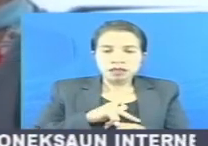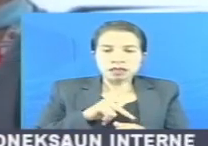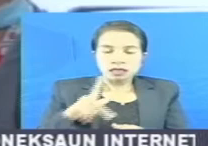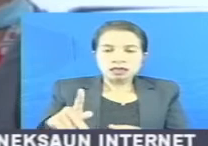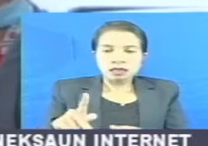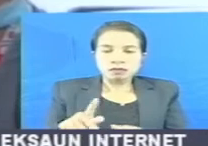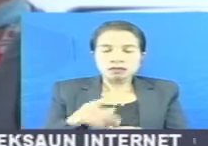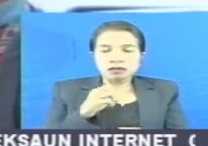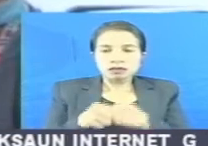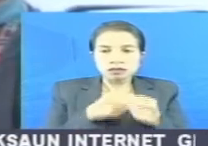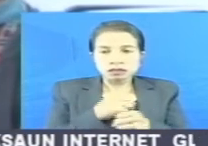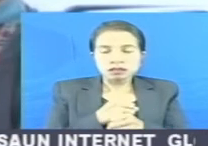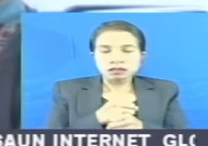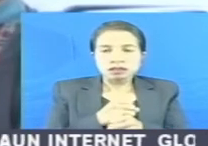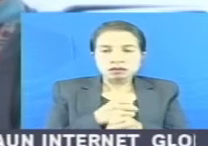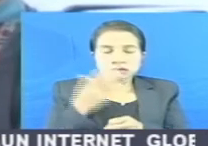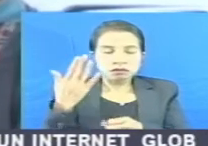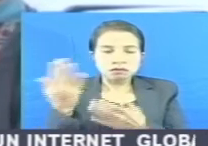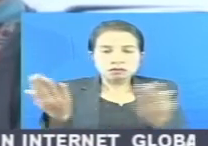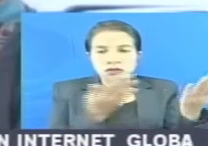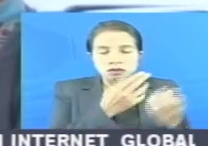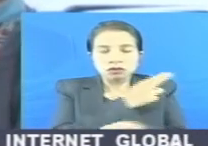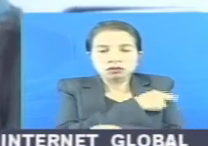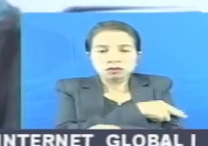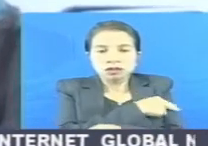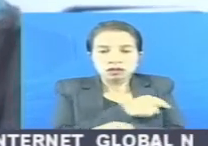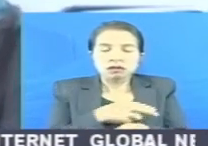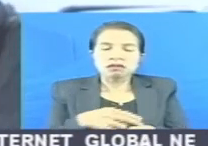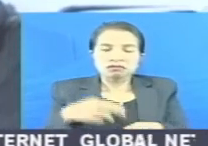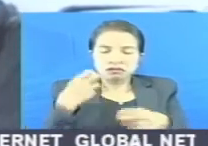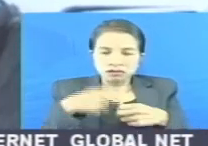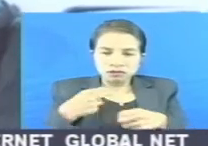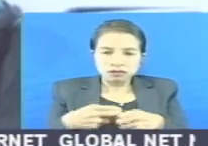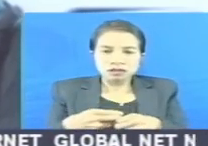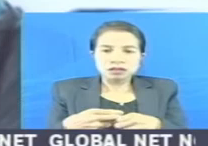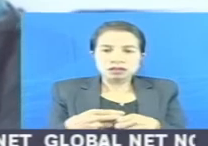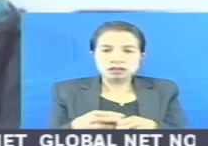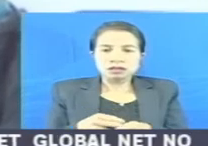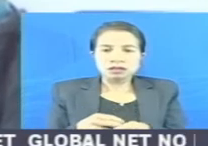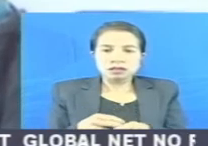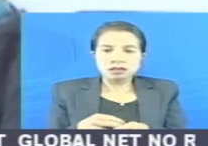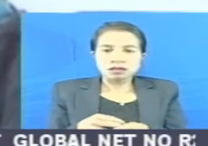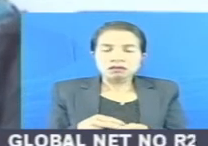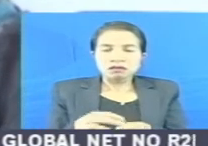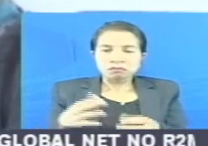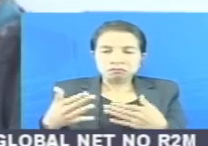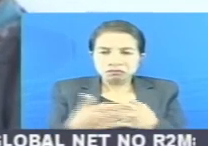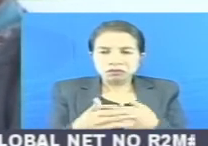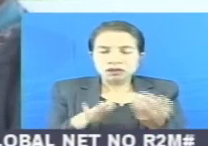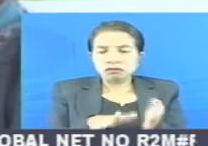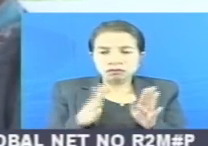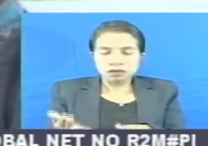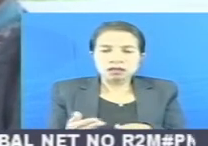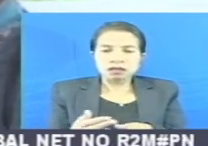makane nia ba baisha baixa ne va problema bot va ela ia isi quase que a tu mate então momento